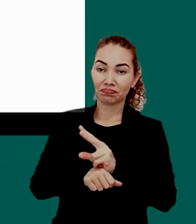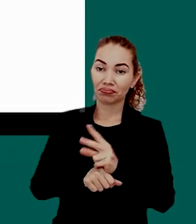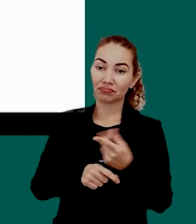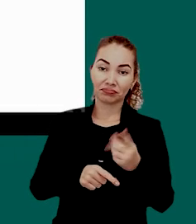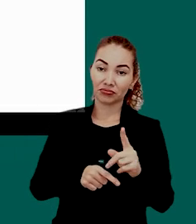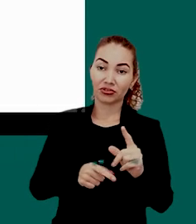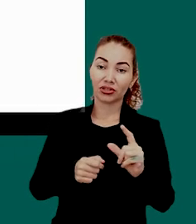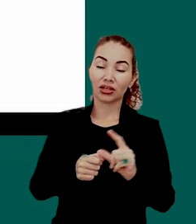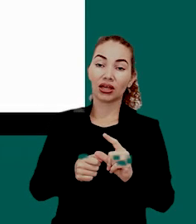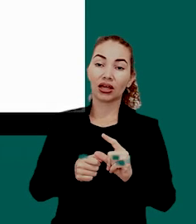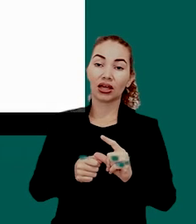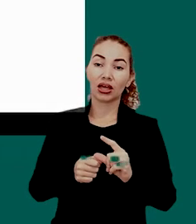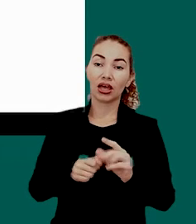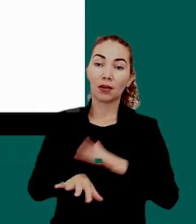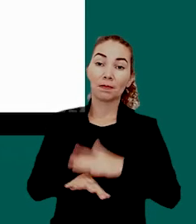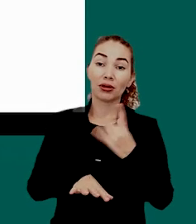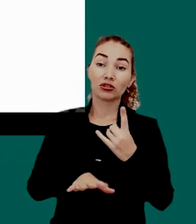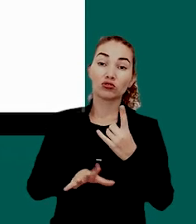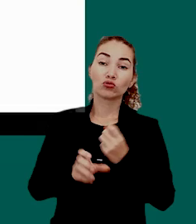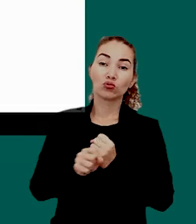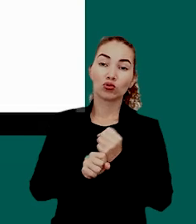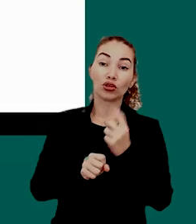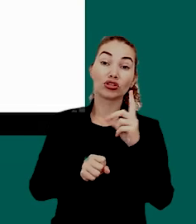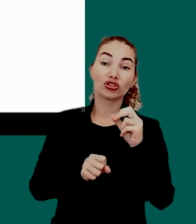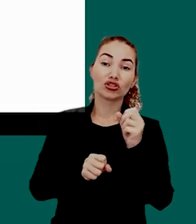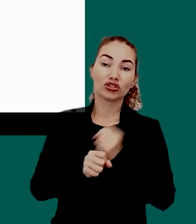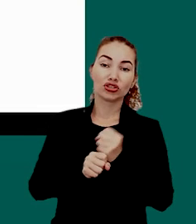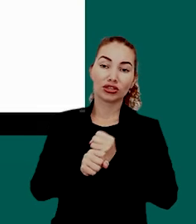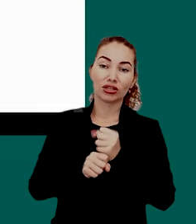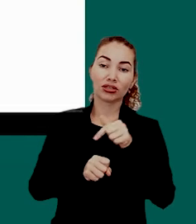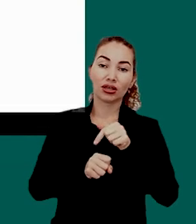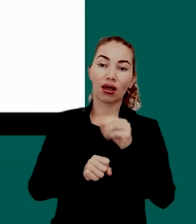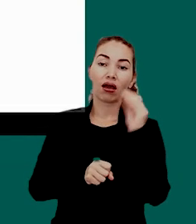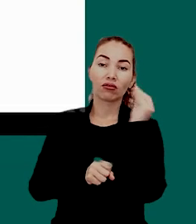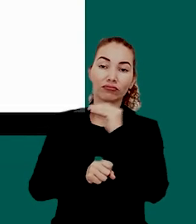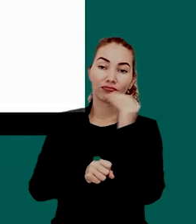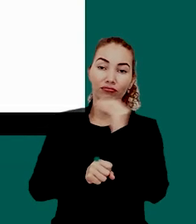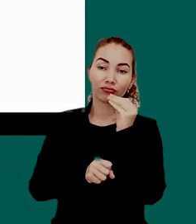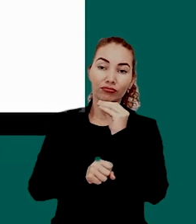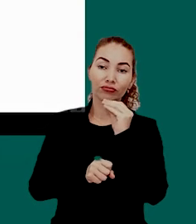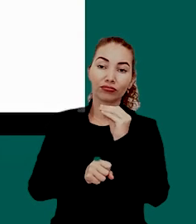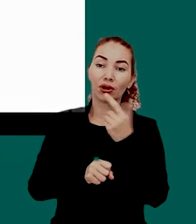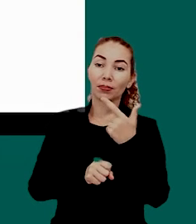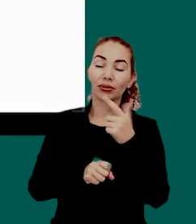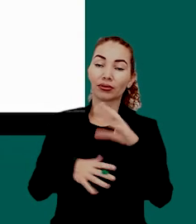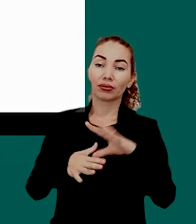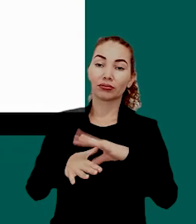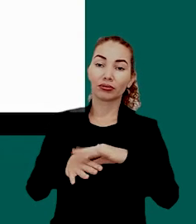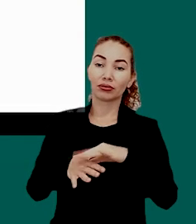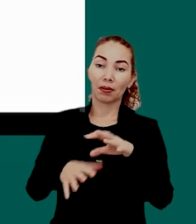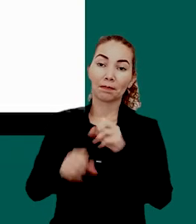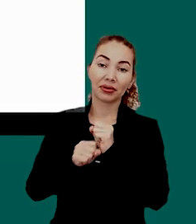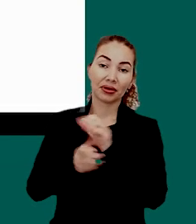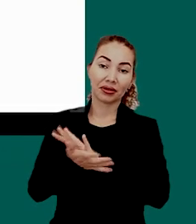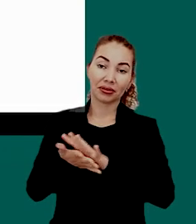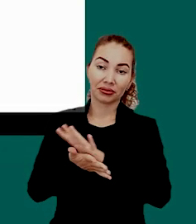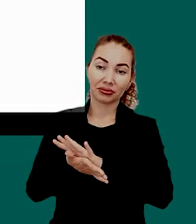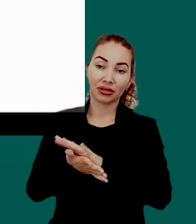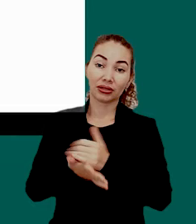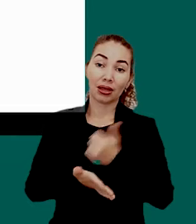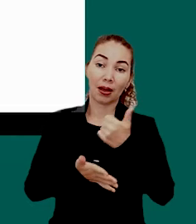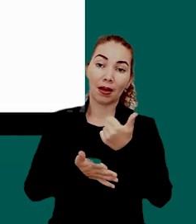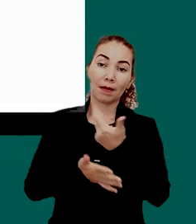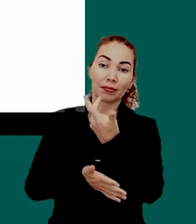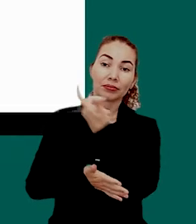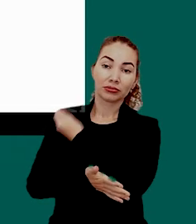das tetas das vacas, por mais de uma década, até que essa cepa ficasse fraca o suficiente para não causar doença virulenta, né? A primeira dose,